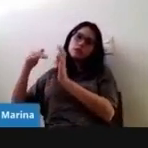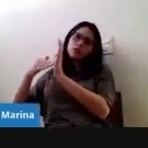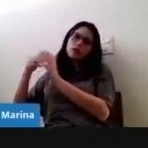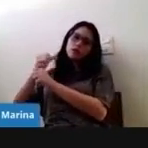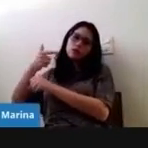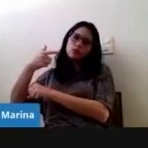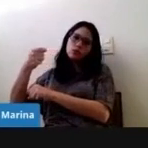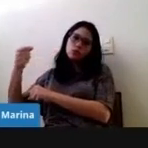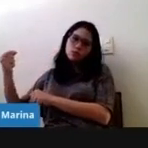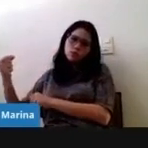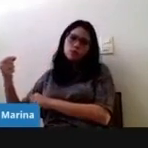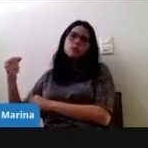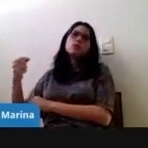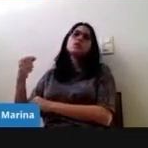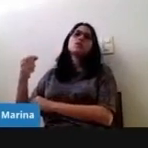Também a gente nota